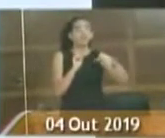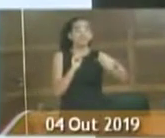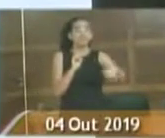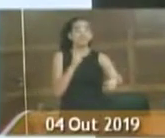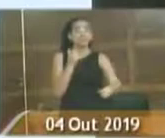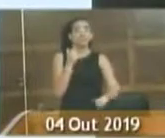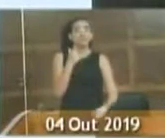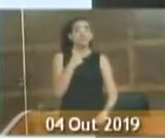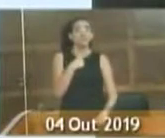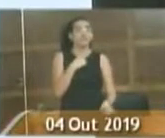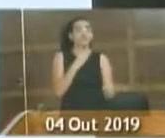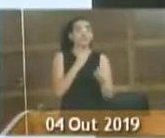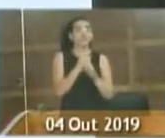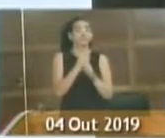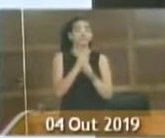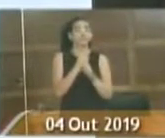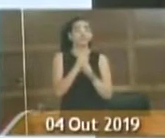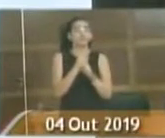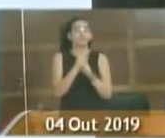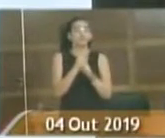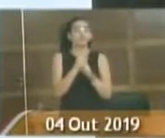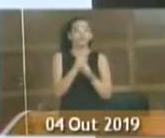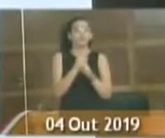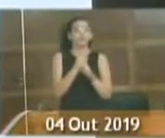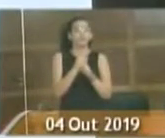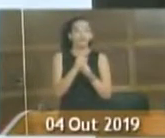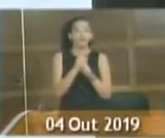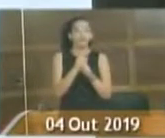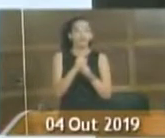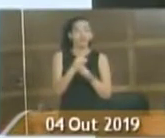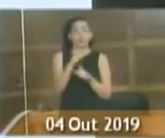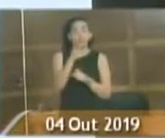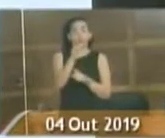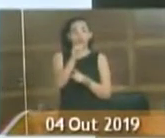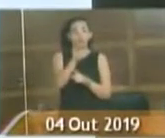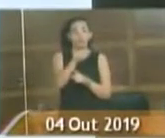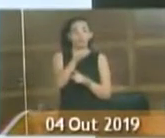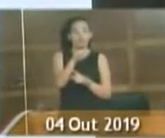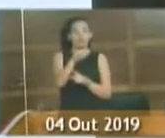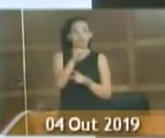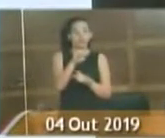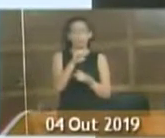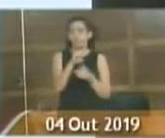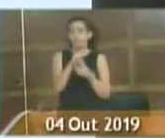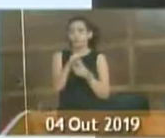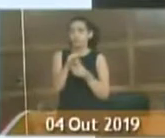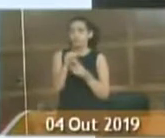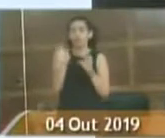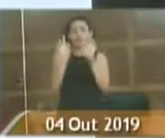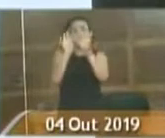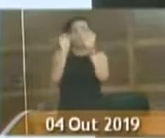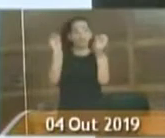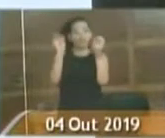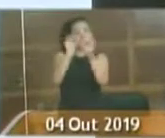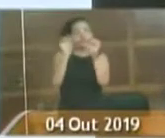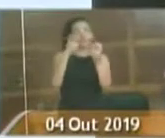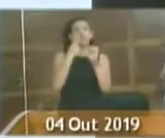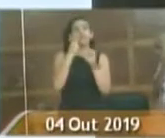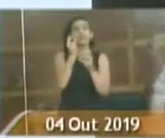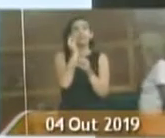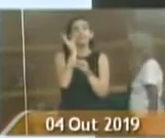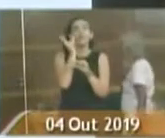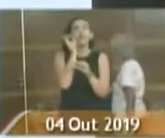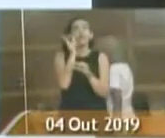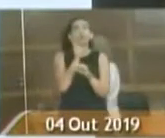que eu falei, que é a cultura fúngica. E nesse exame, lá em cima, não dá para enxergar aqui. Está me dizendo que ele tem o